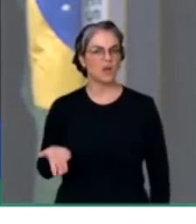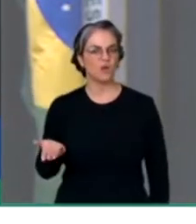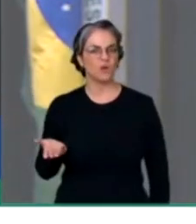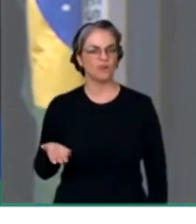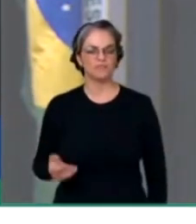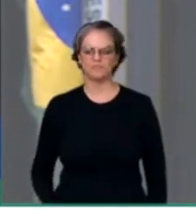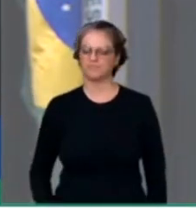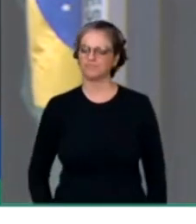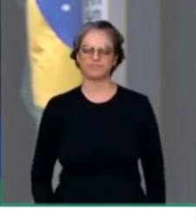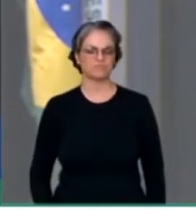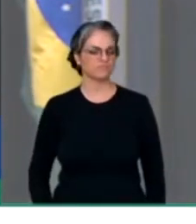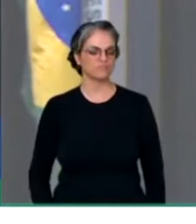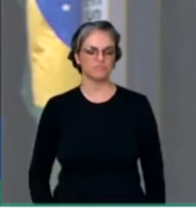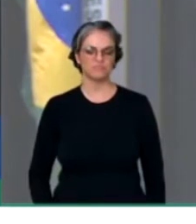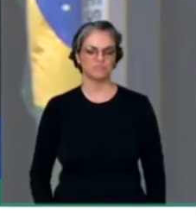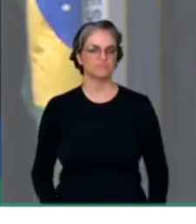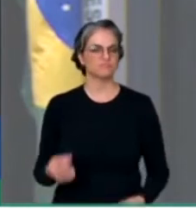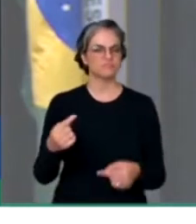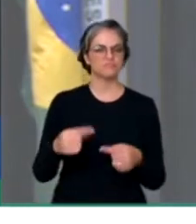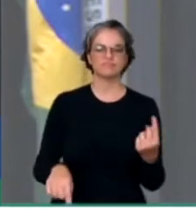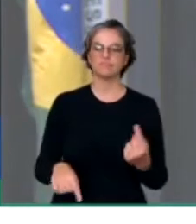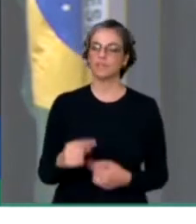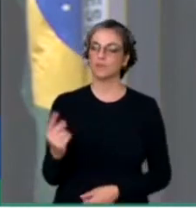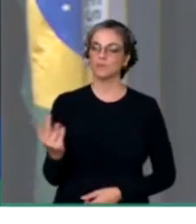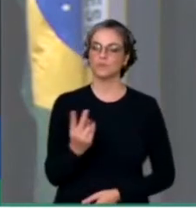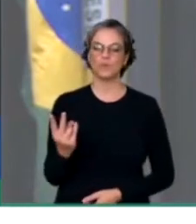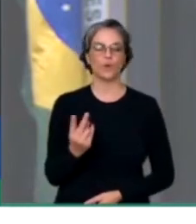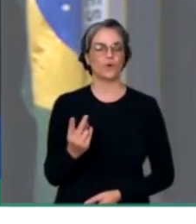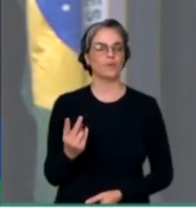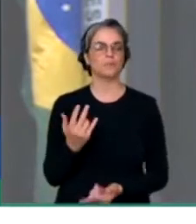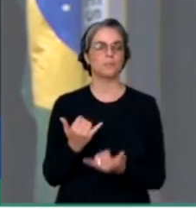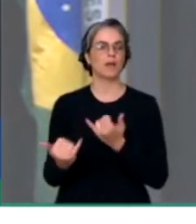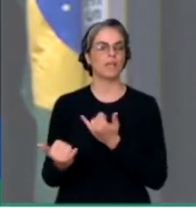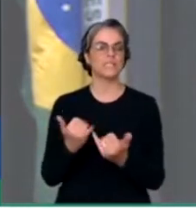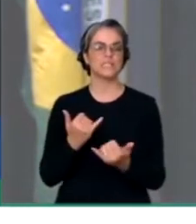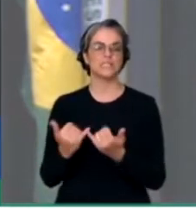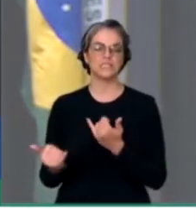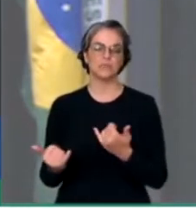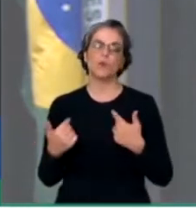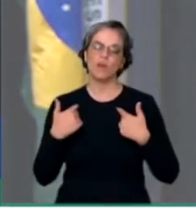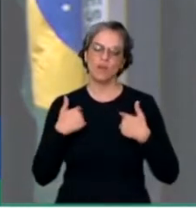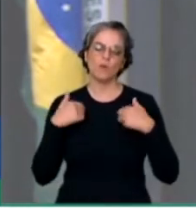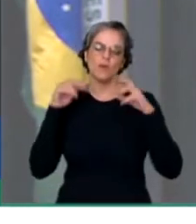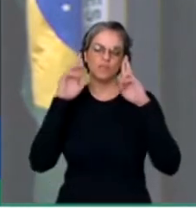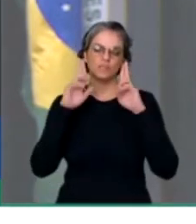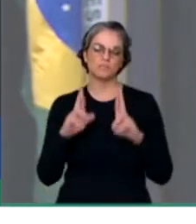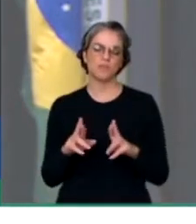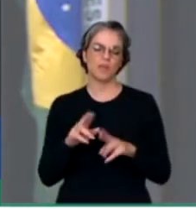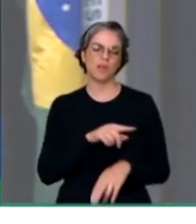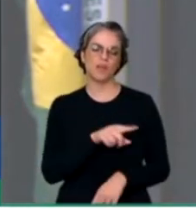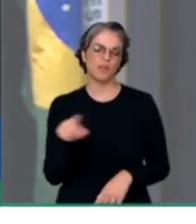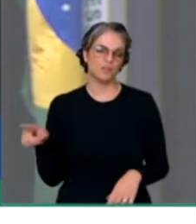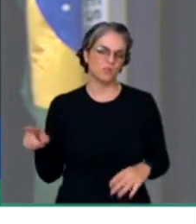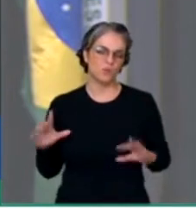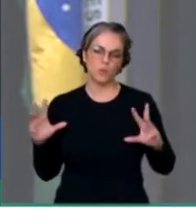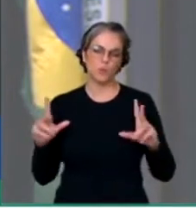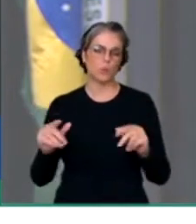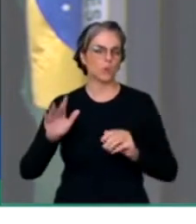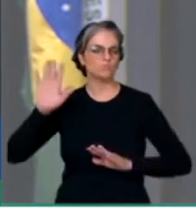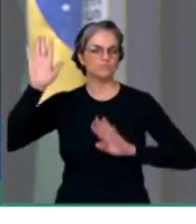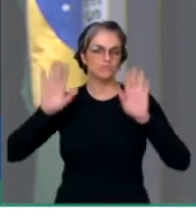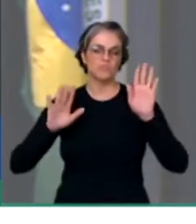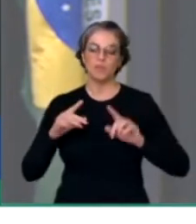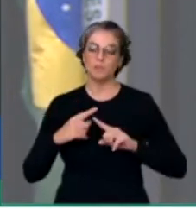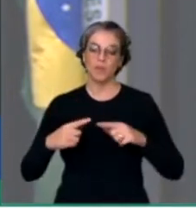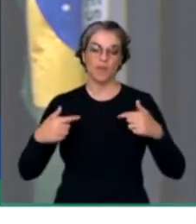nas suas contradições se parecem muito. Repito, com todo o respeito àqueles que estão pleiteando, até porque